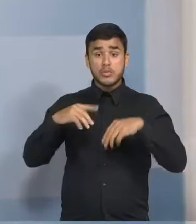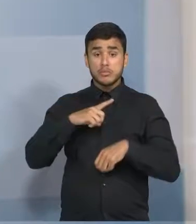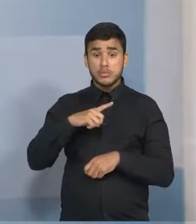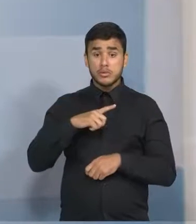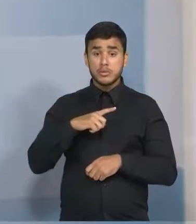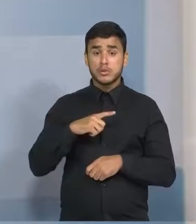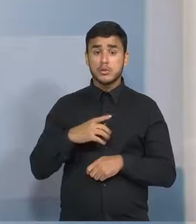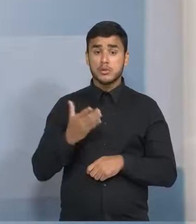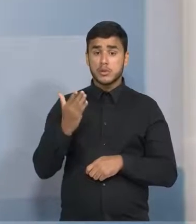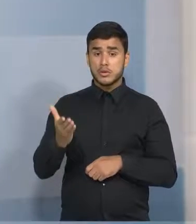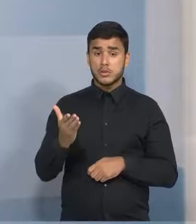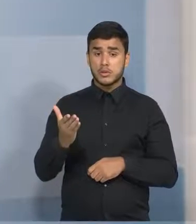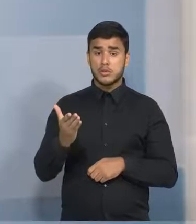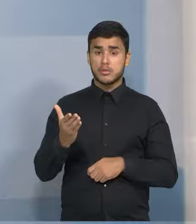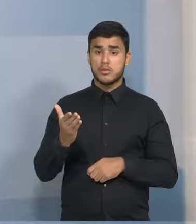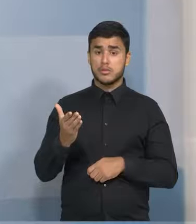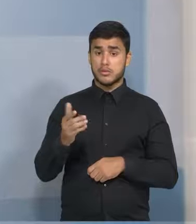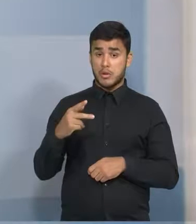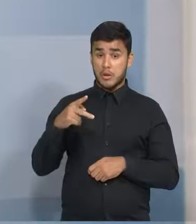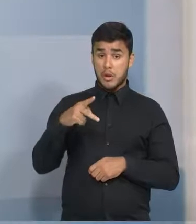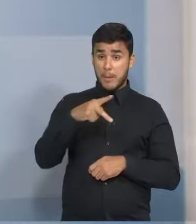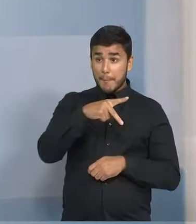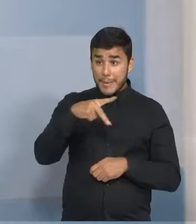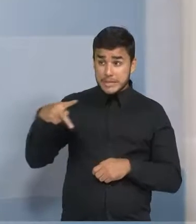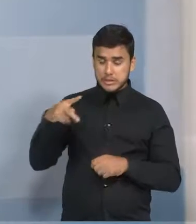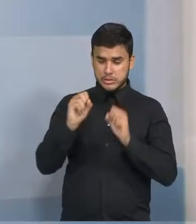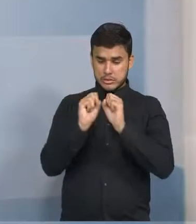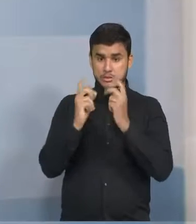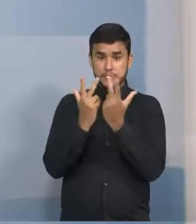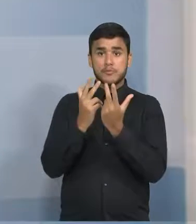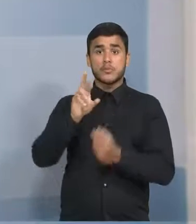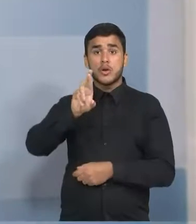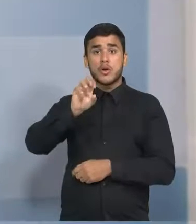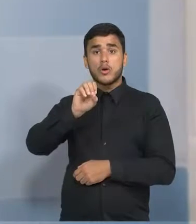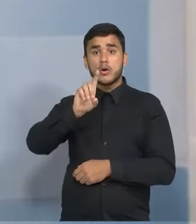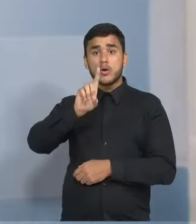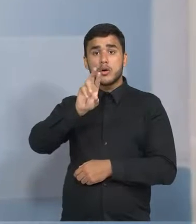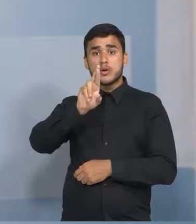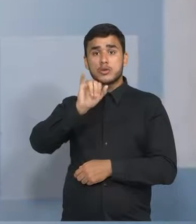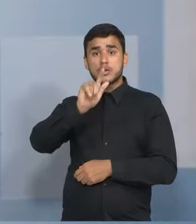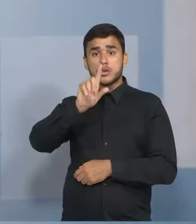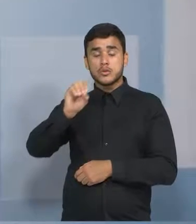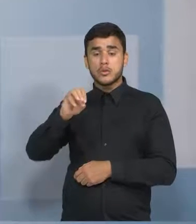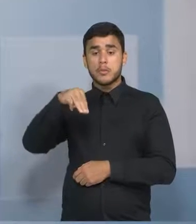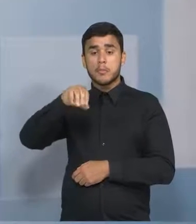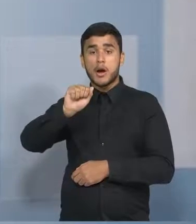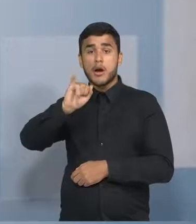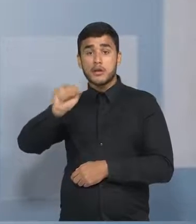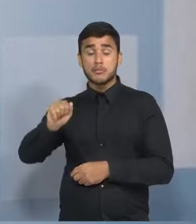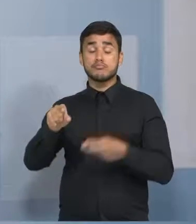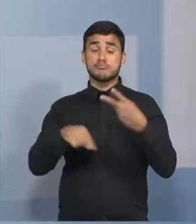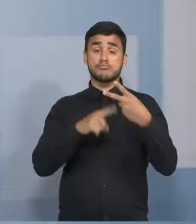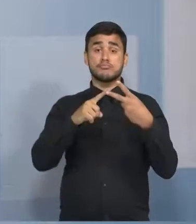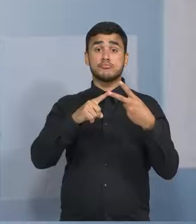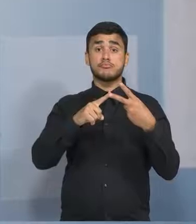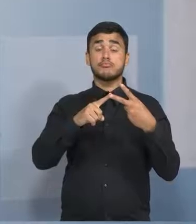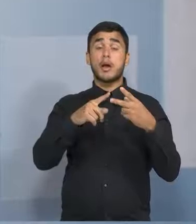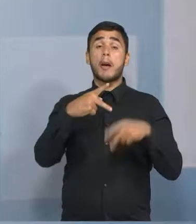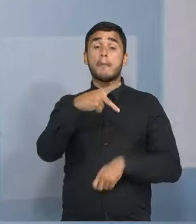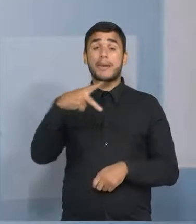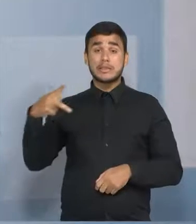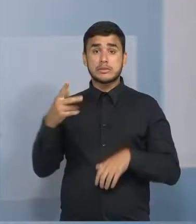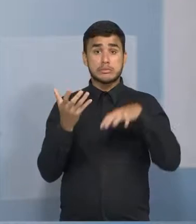ministra, e nem o presidente da Câmara, Rodrigo Maia, e nem o presidente do Senado também